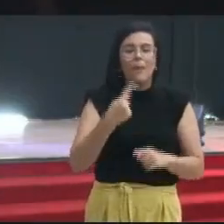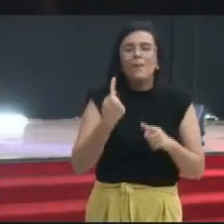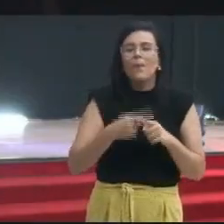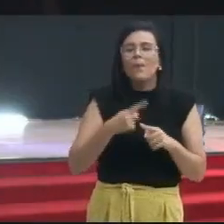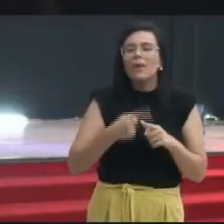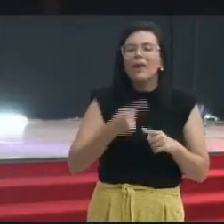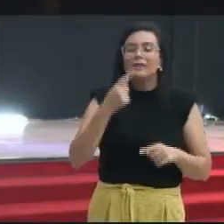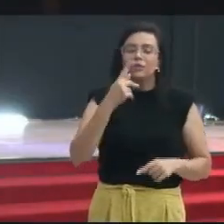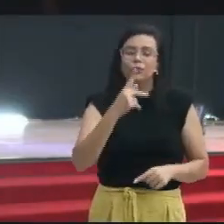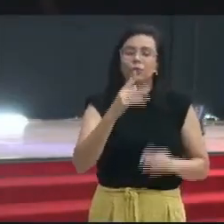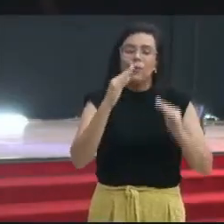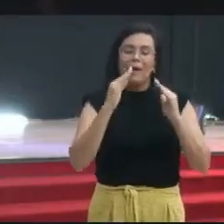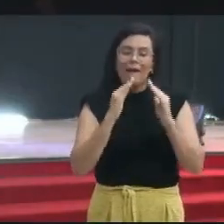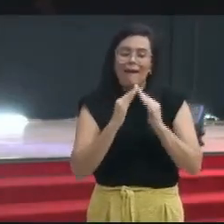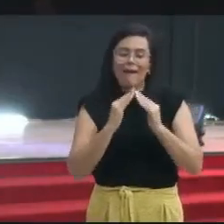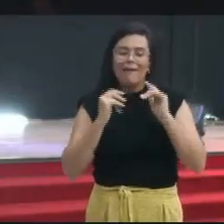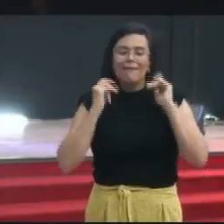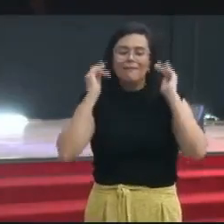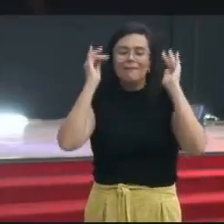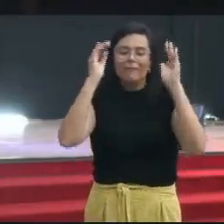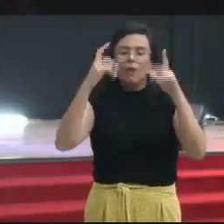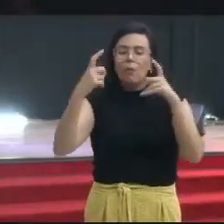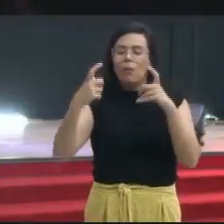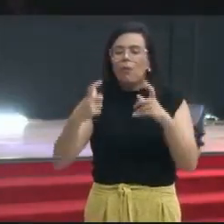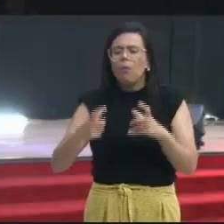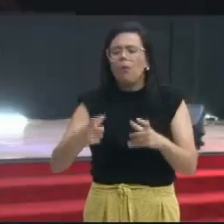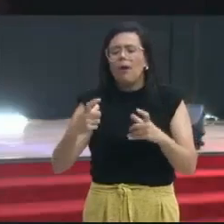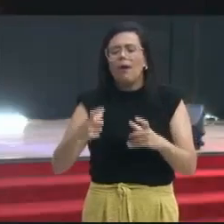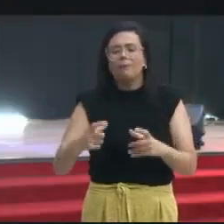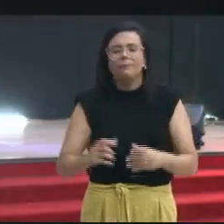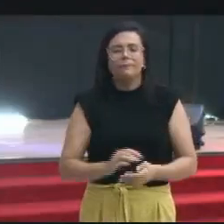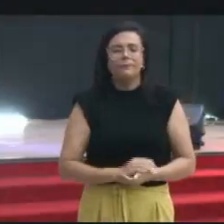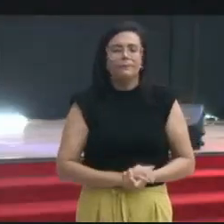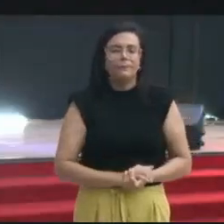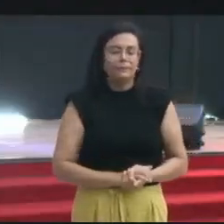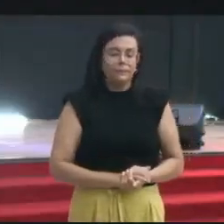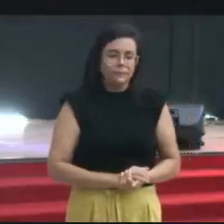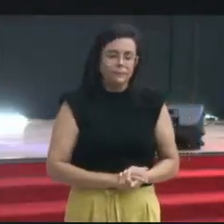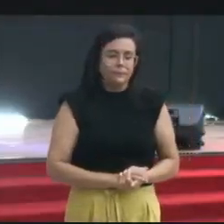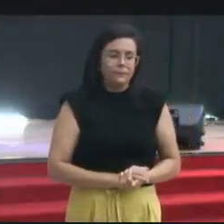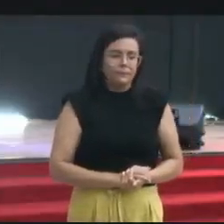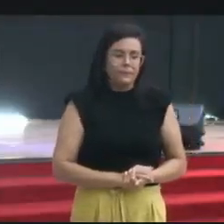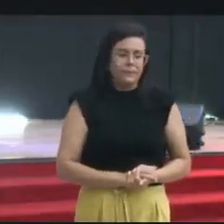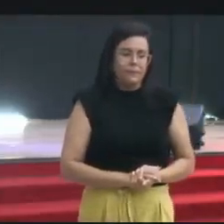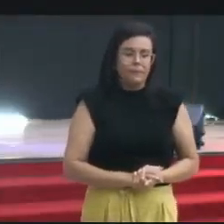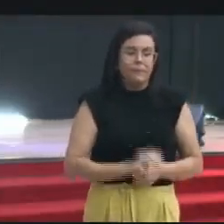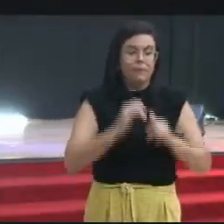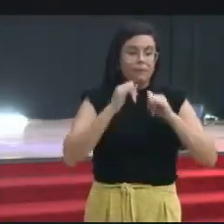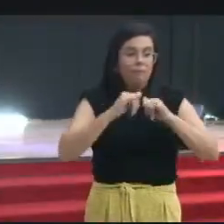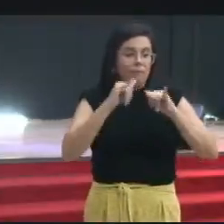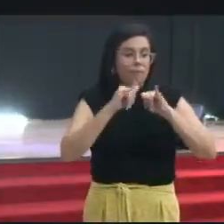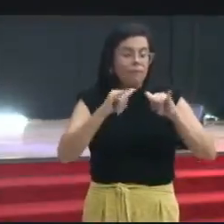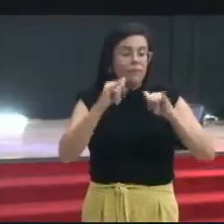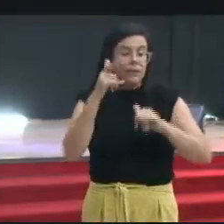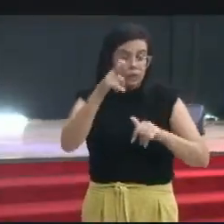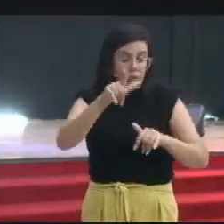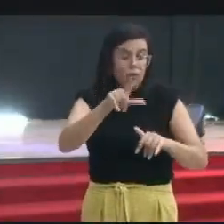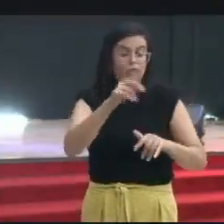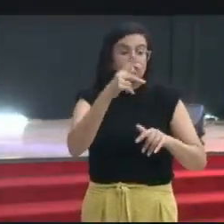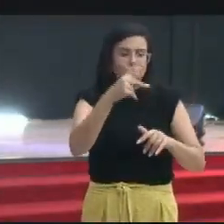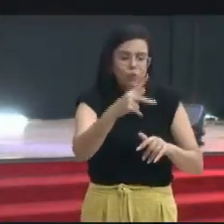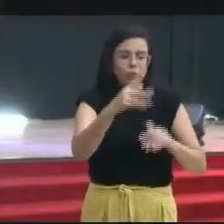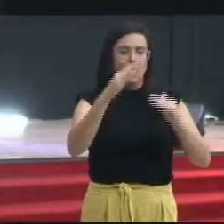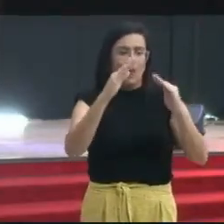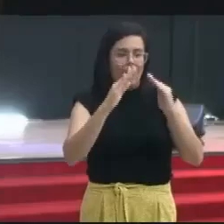sua casa será um lugar de bênçãos. Eu vou dizer de novo: sua casa